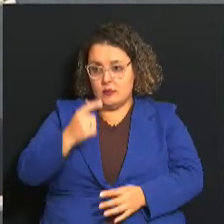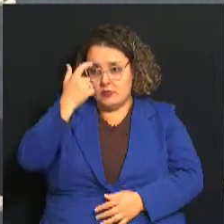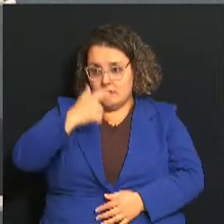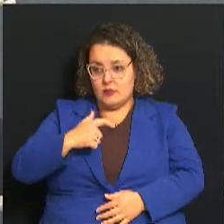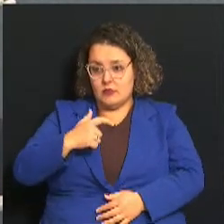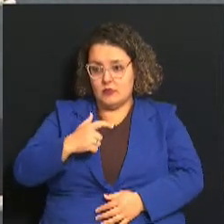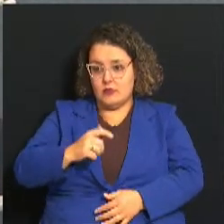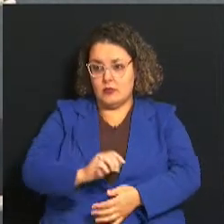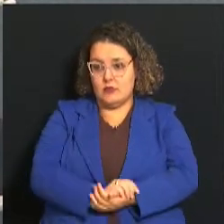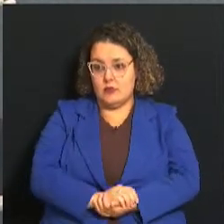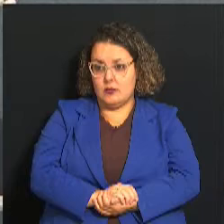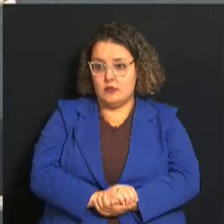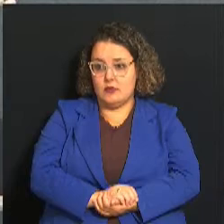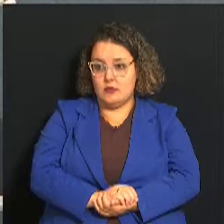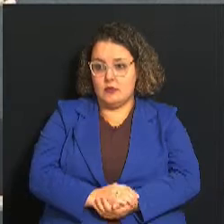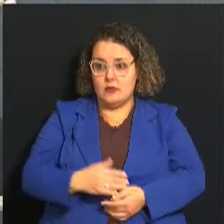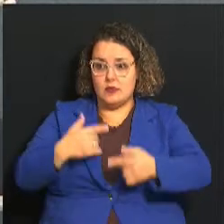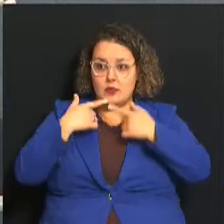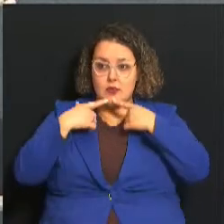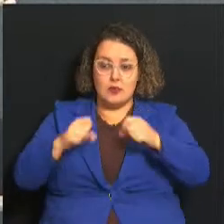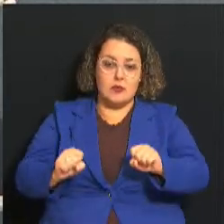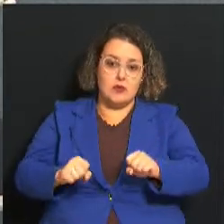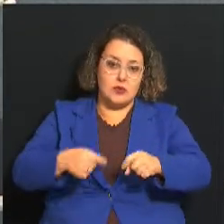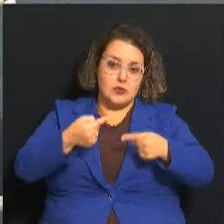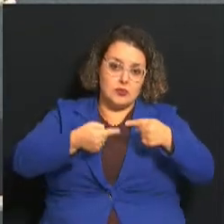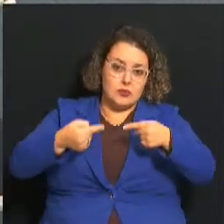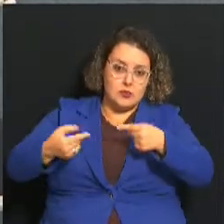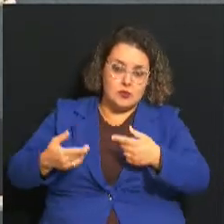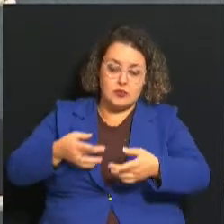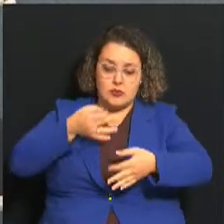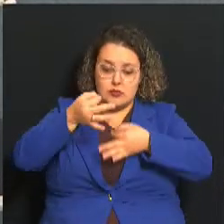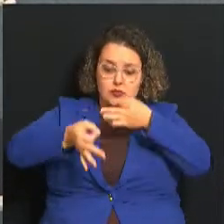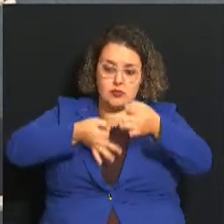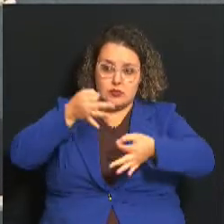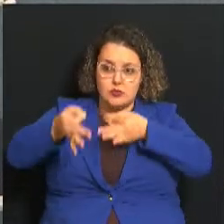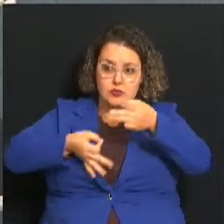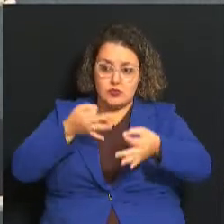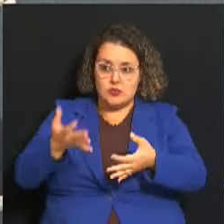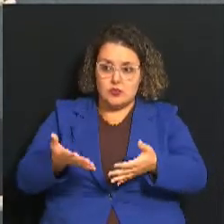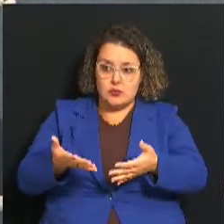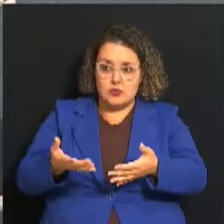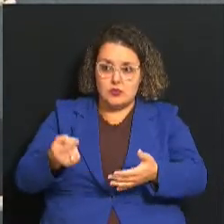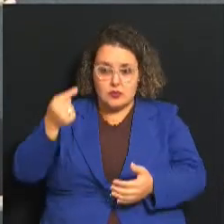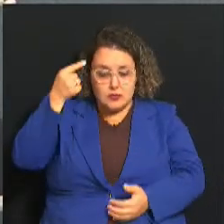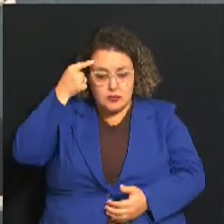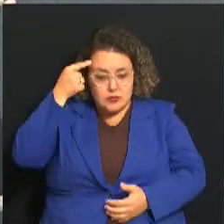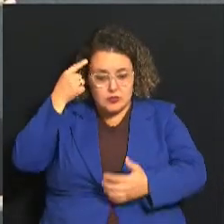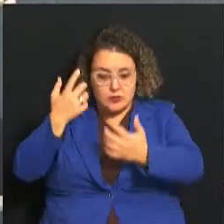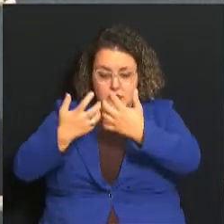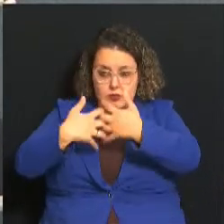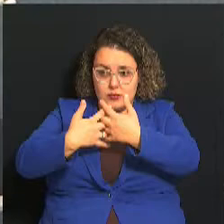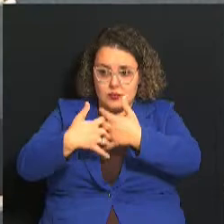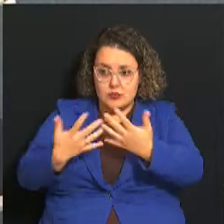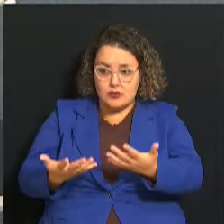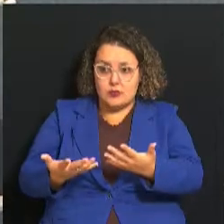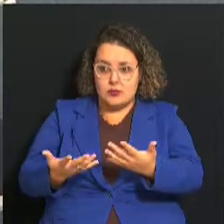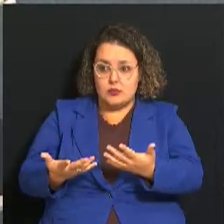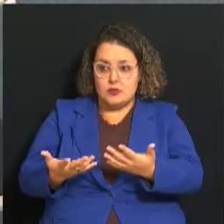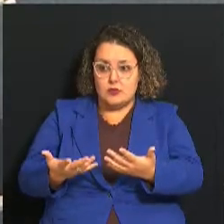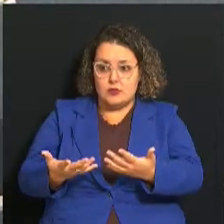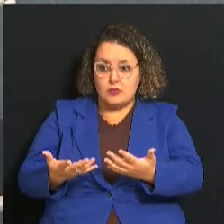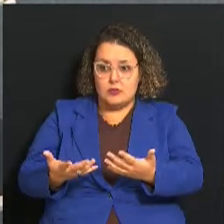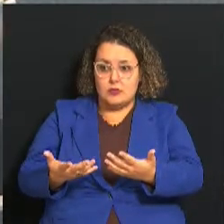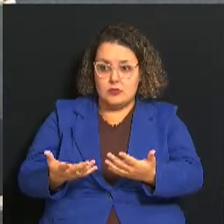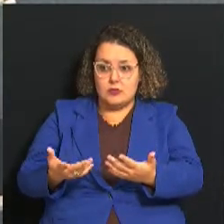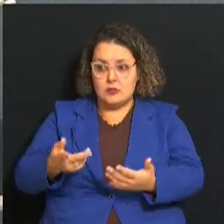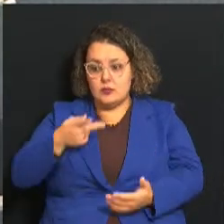análise linguística do discurso, quer dizer, como articular a maneira de pensar e de cortar, de mandar falar